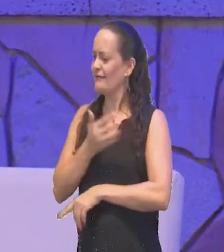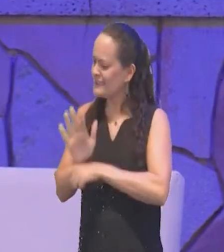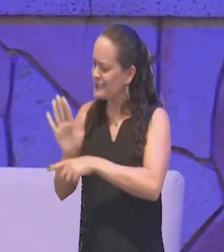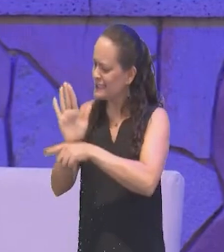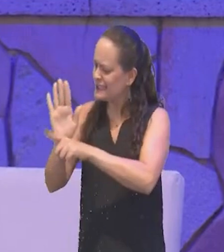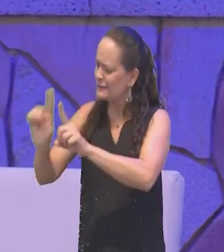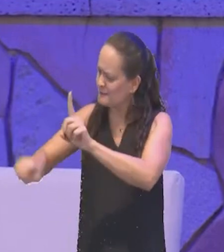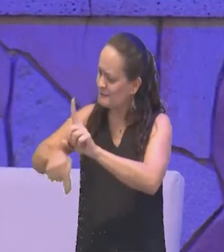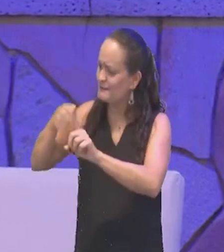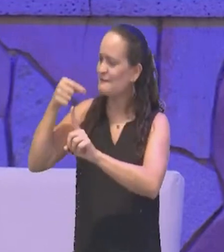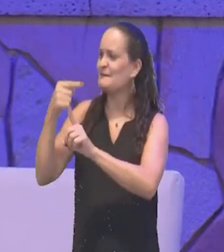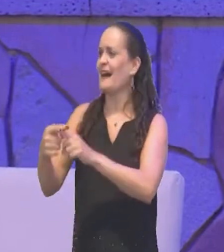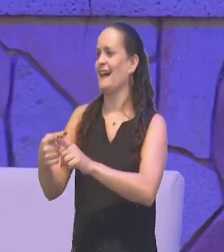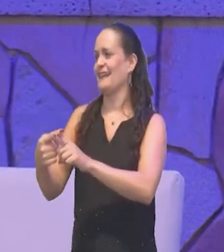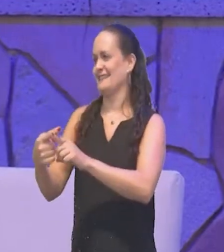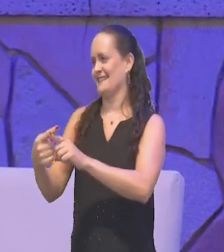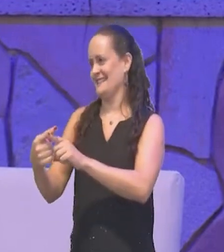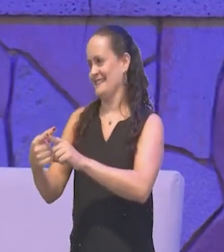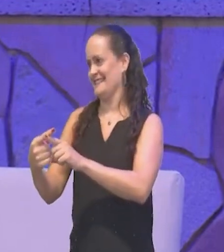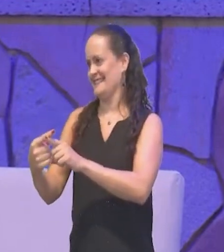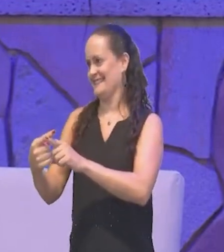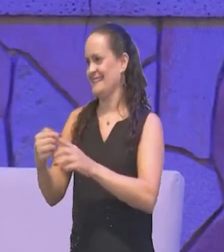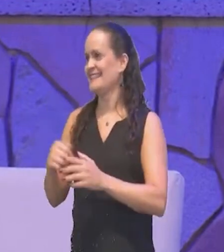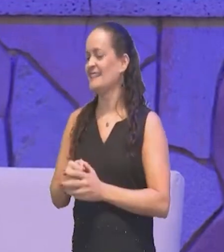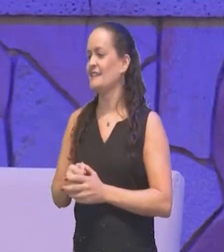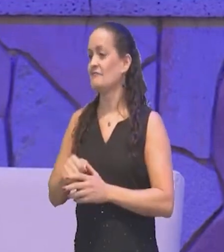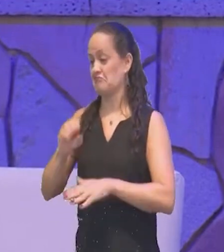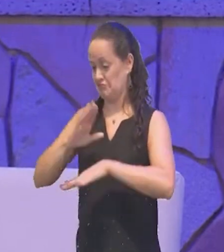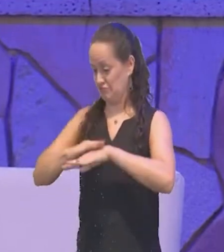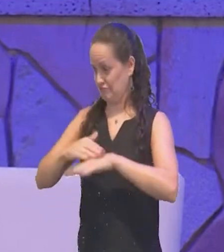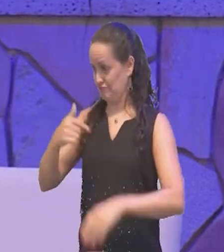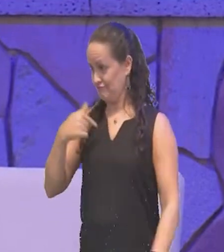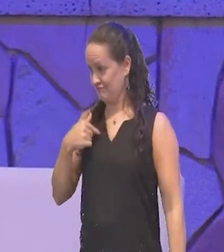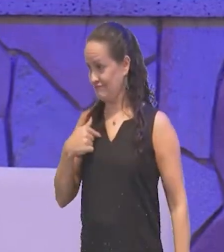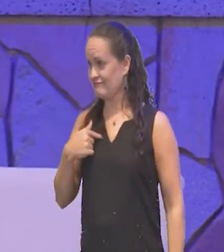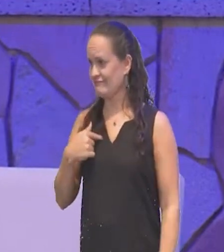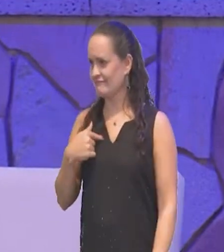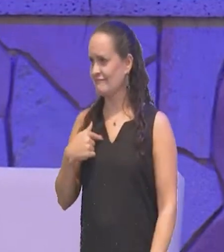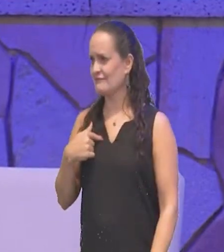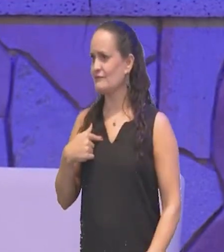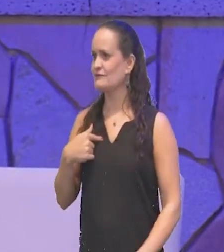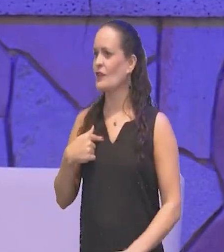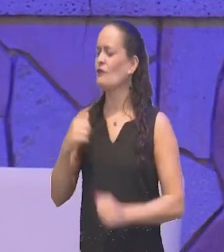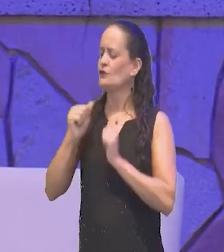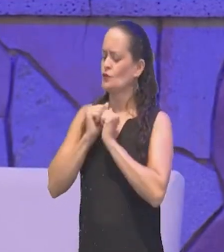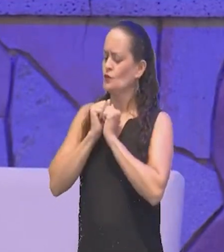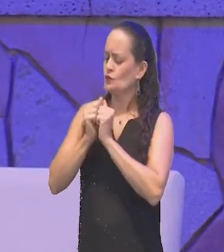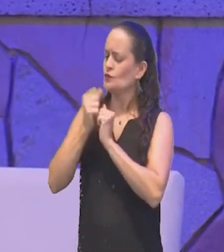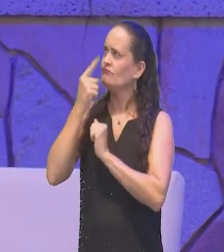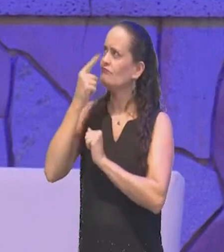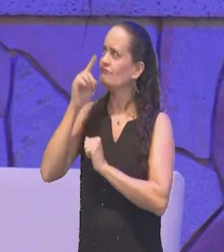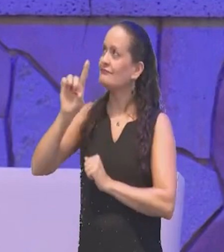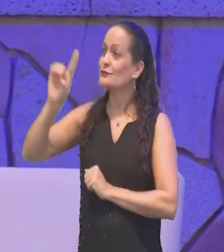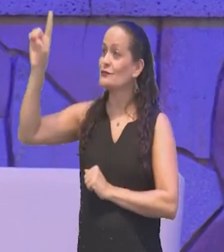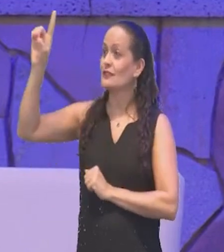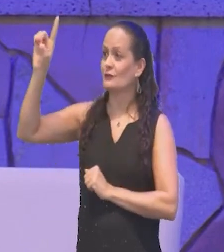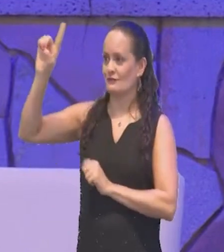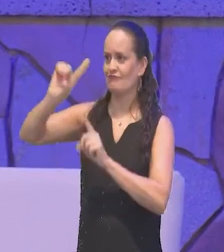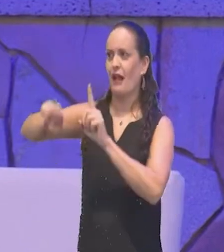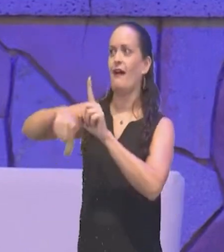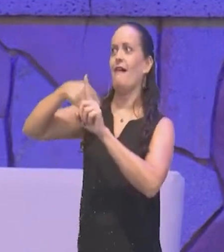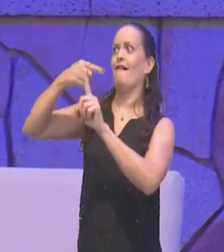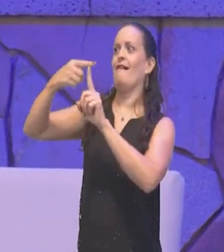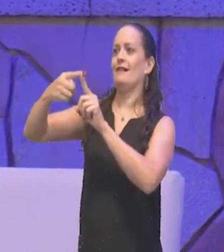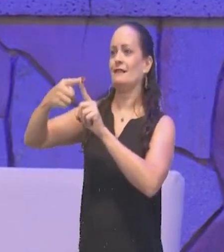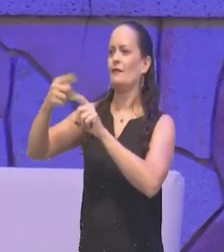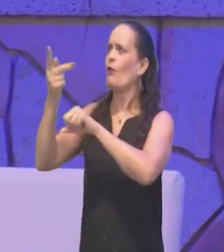e meigo dentro de casa. Se depender de mim, andarei mais com Deus. Se depender de mim, buscarei o